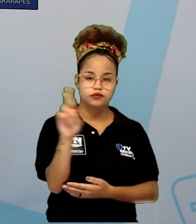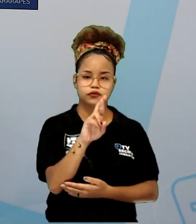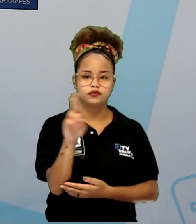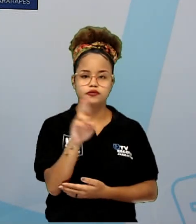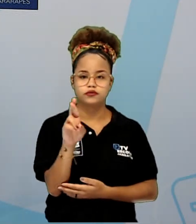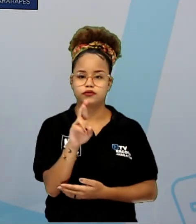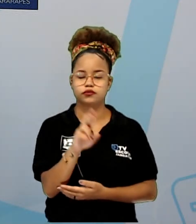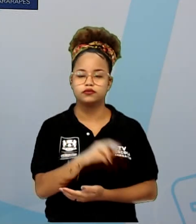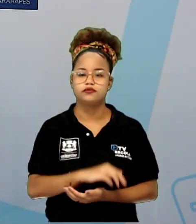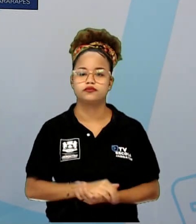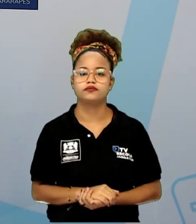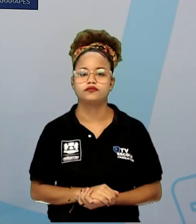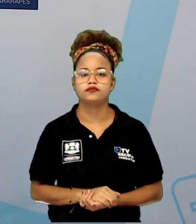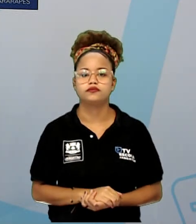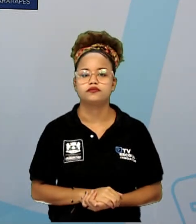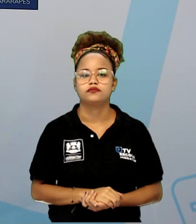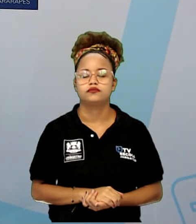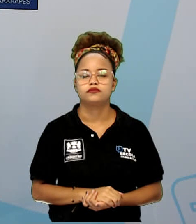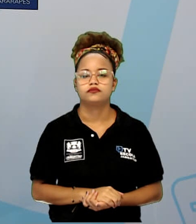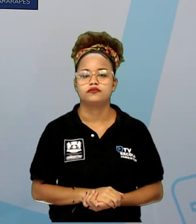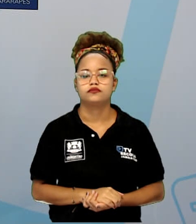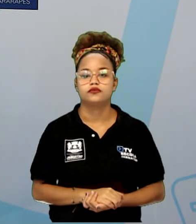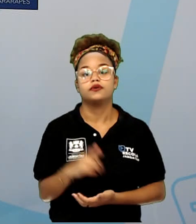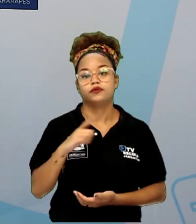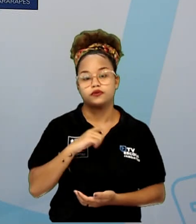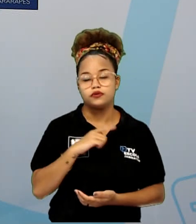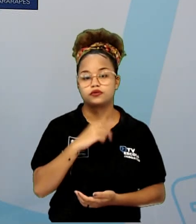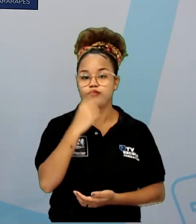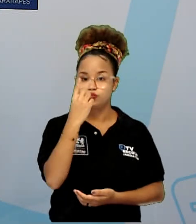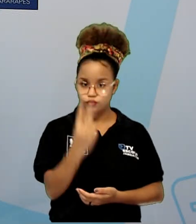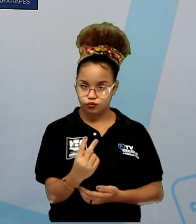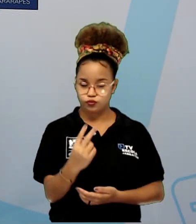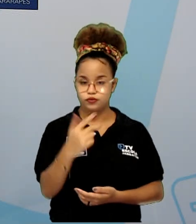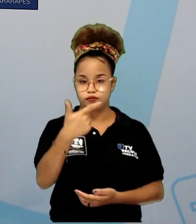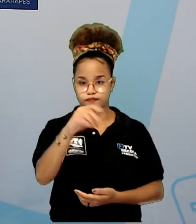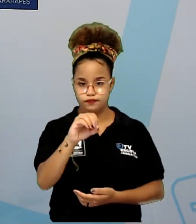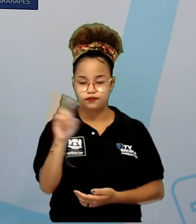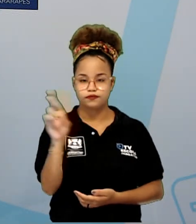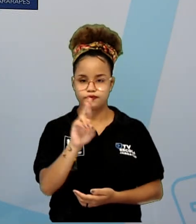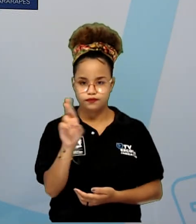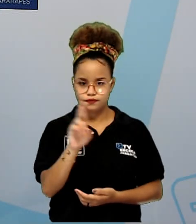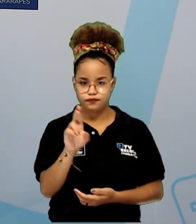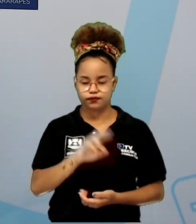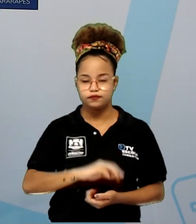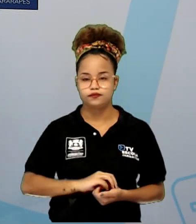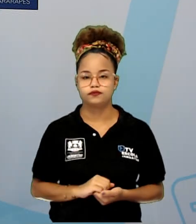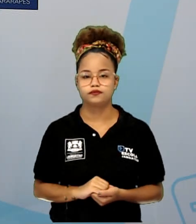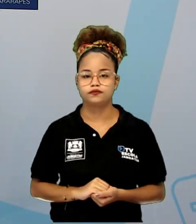Ela tem 2 de R$ 20, tá?